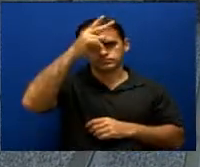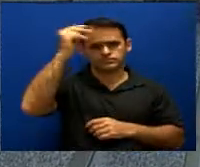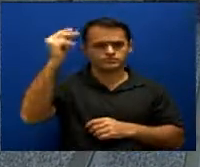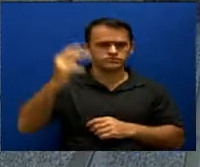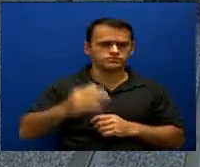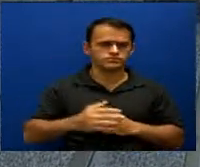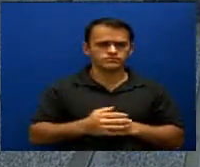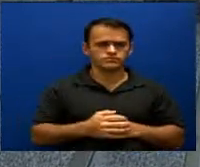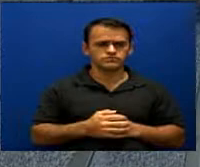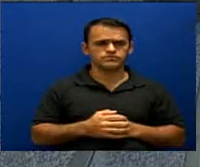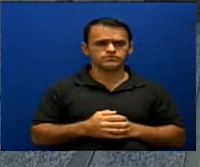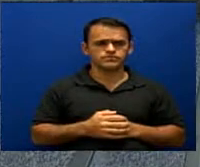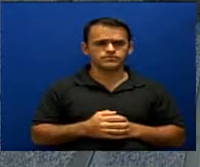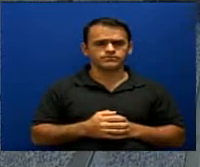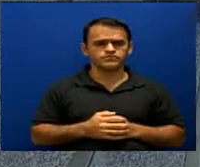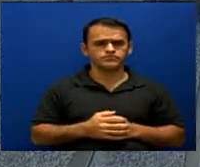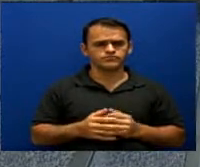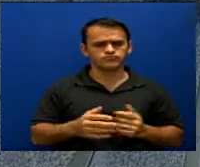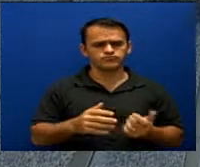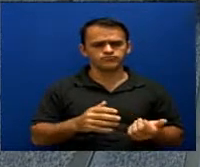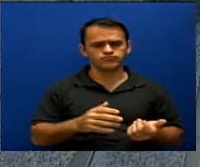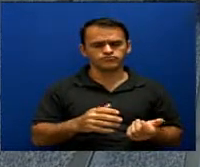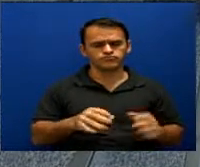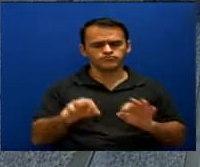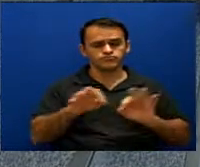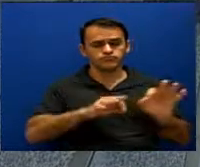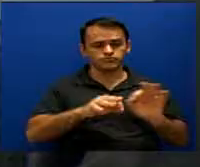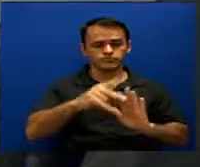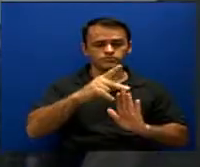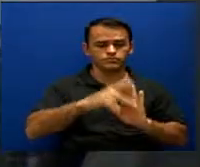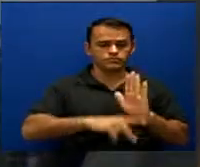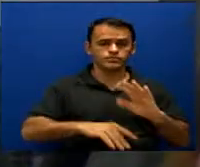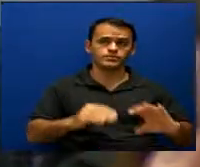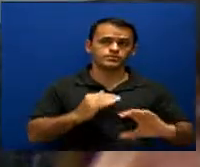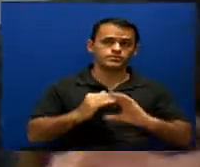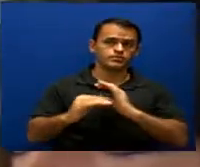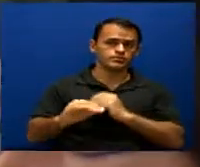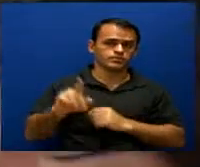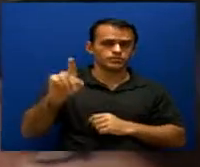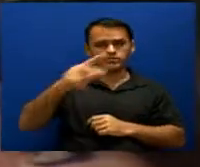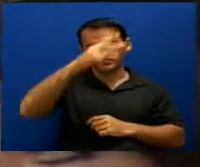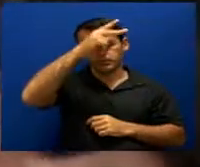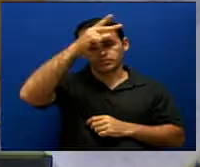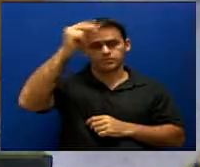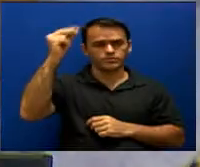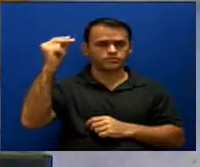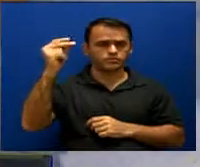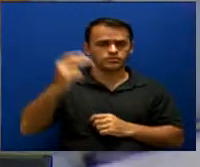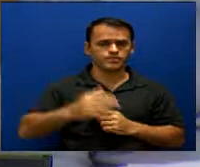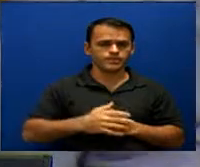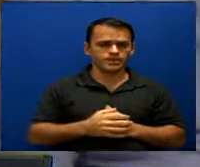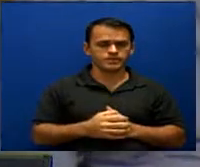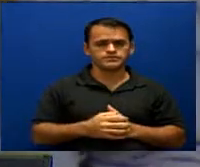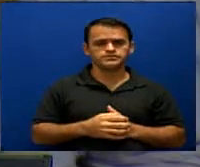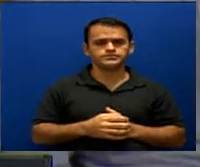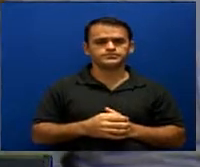passar hoje aqui e eles recusarem lá. Vamos fazer isso, então a gente pode encaminhar para secretário de relações para rejeição, rejeitar. Aliás, a colaboração